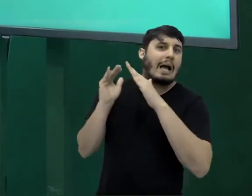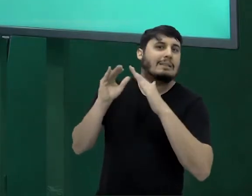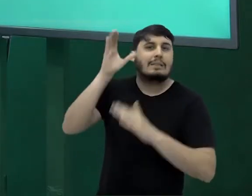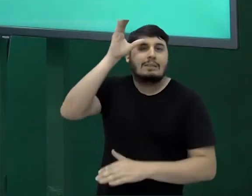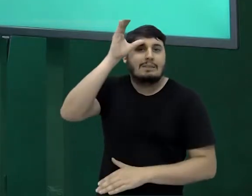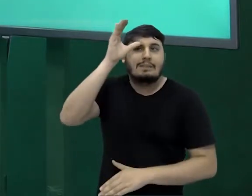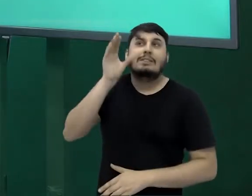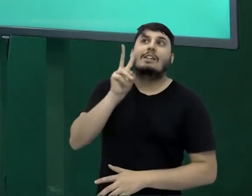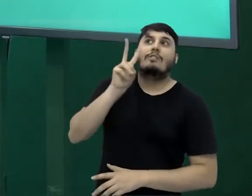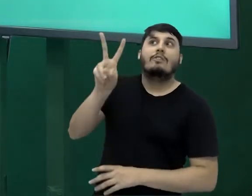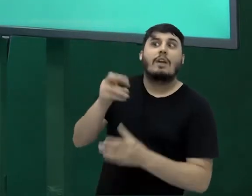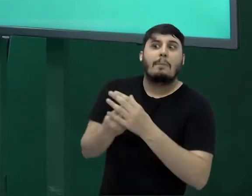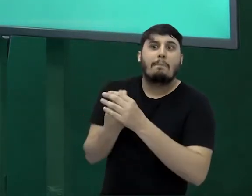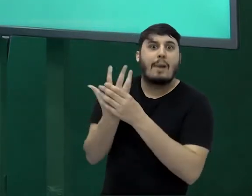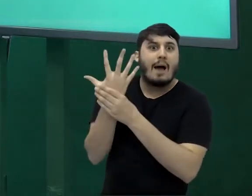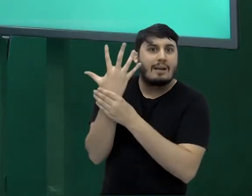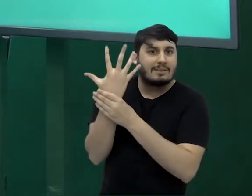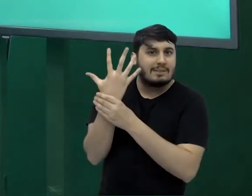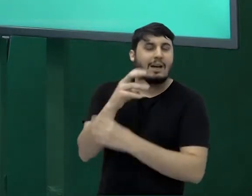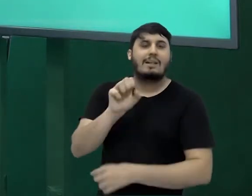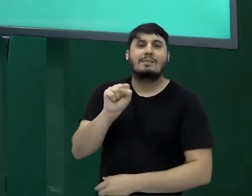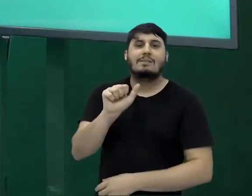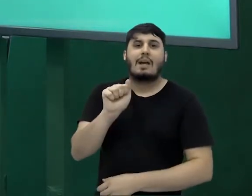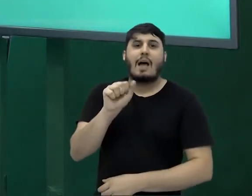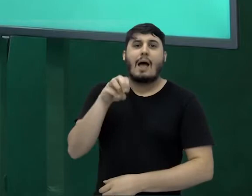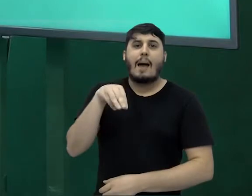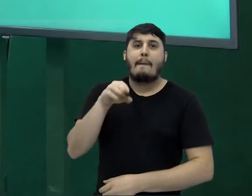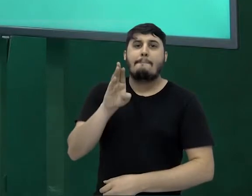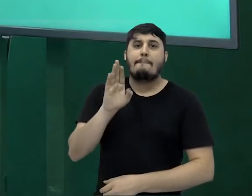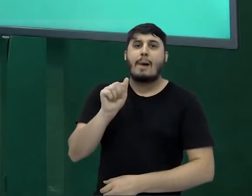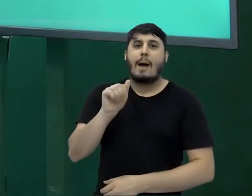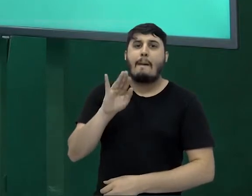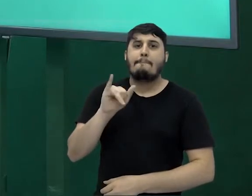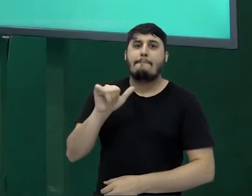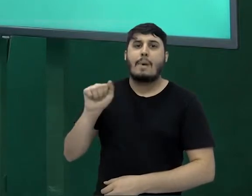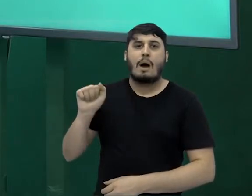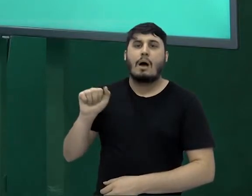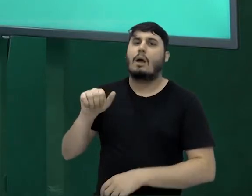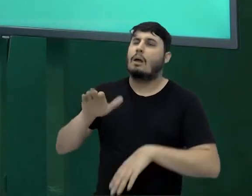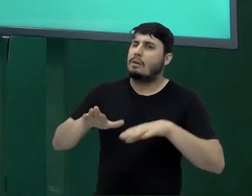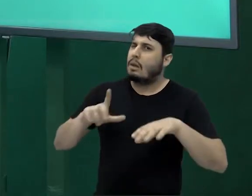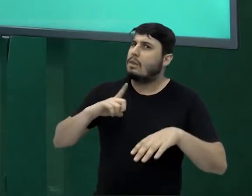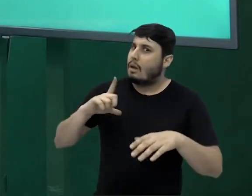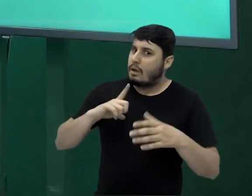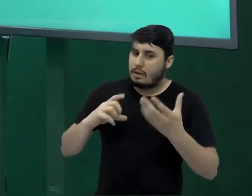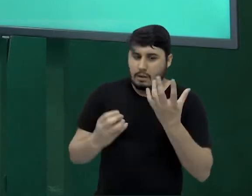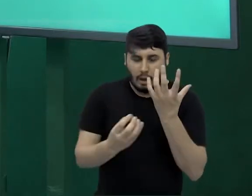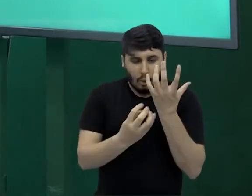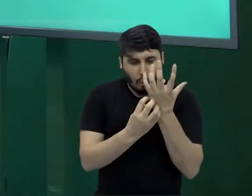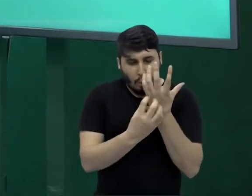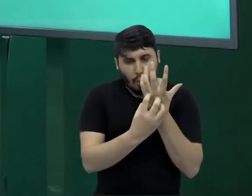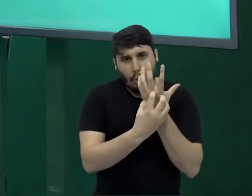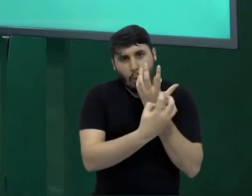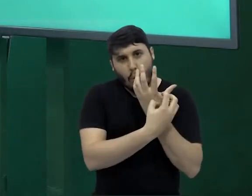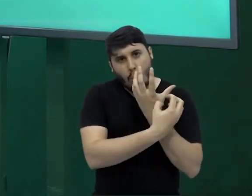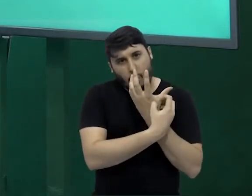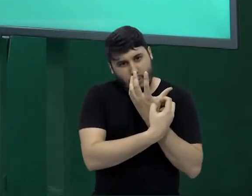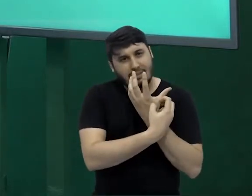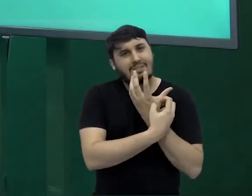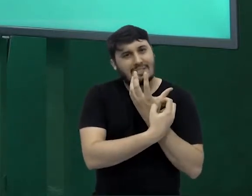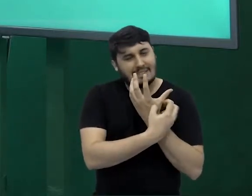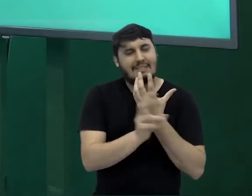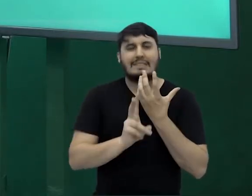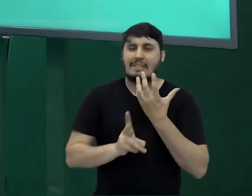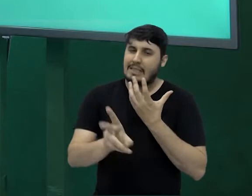samambaia dela, dependendo da época em que aquela planta esteja, ela vai estar lá produzindo esporos, tem aquele bolinho todo de esporos para ir para cá, e você